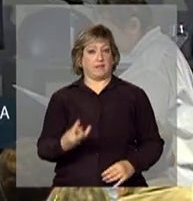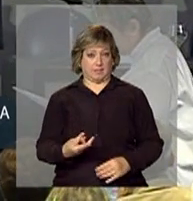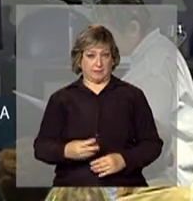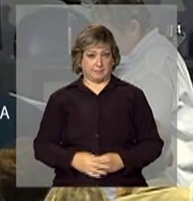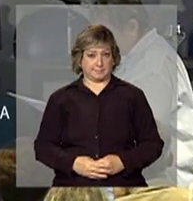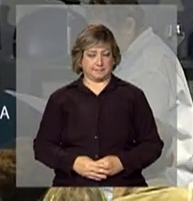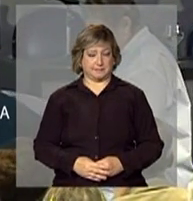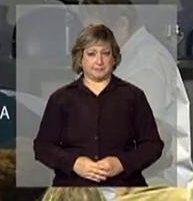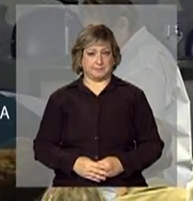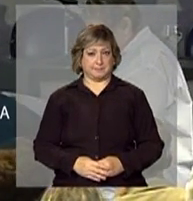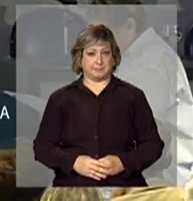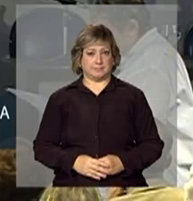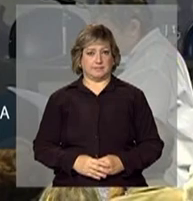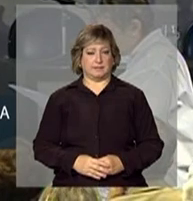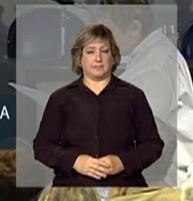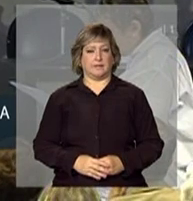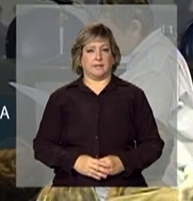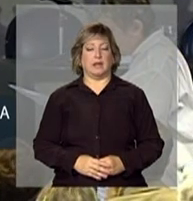93.